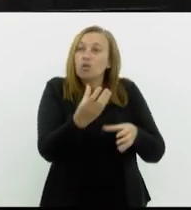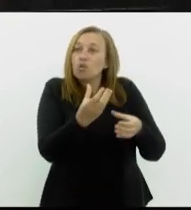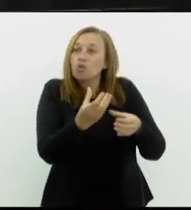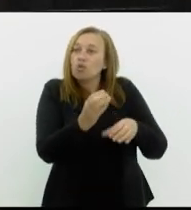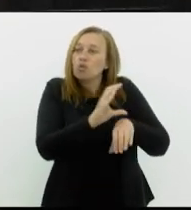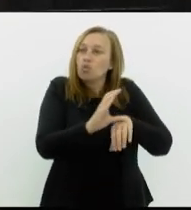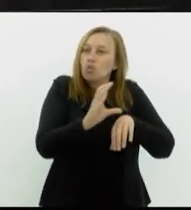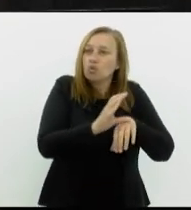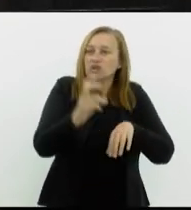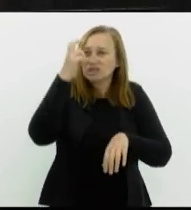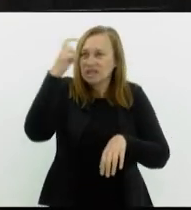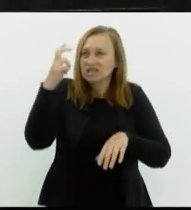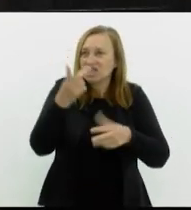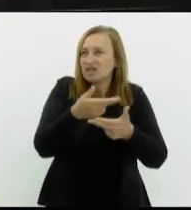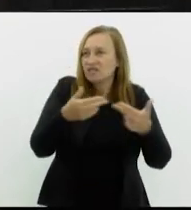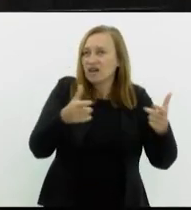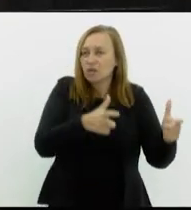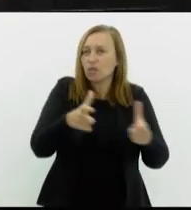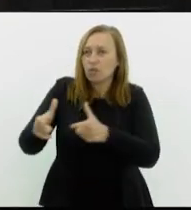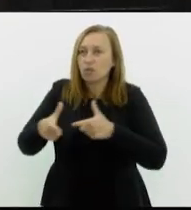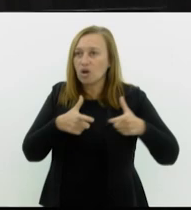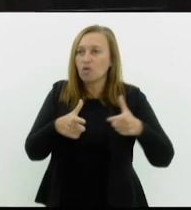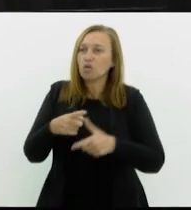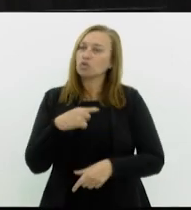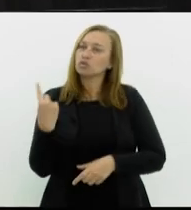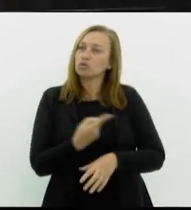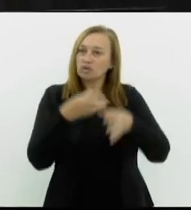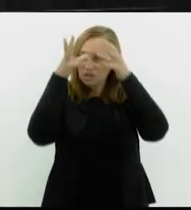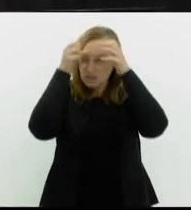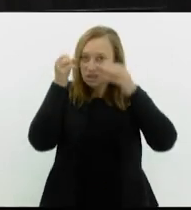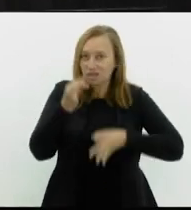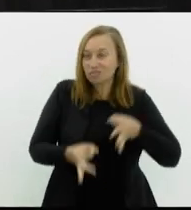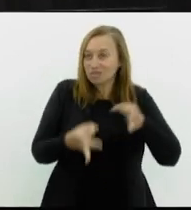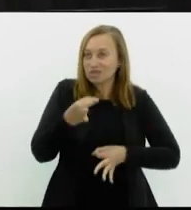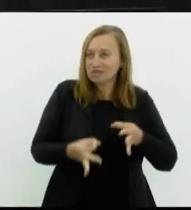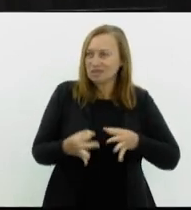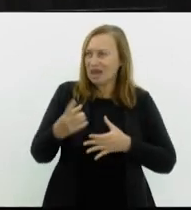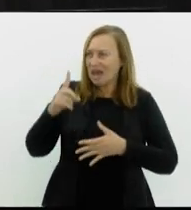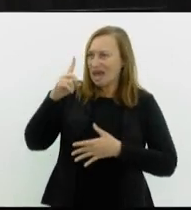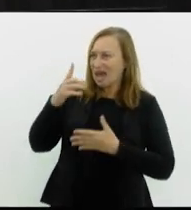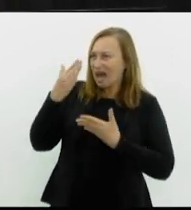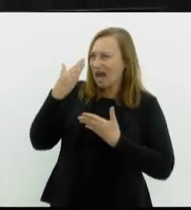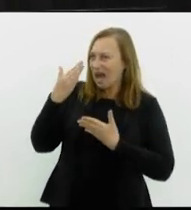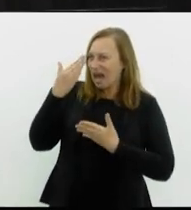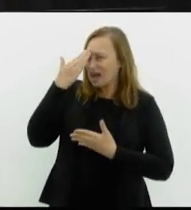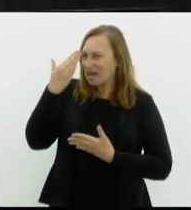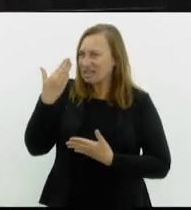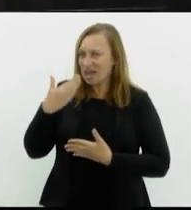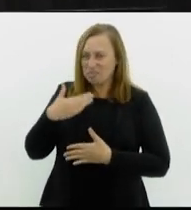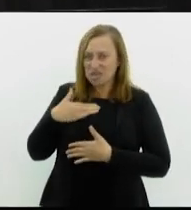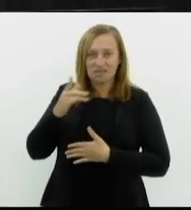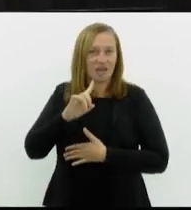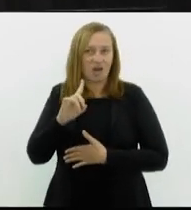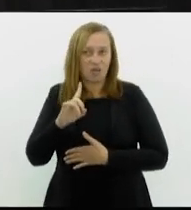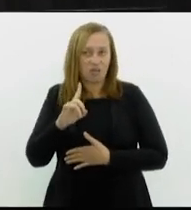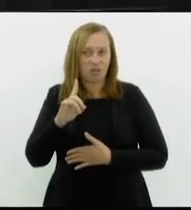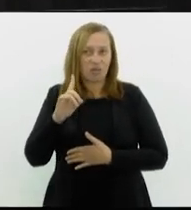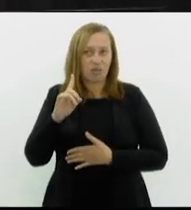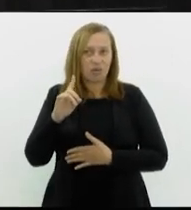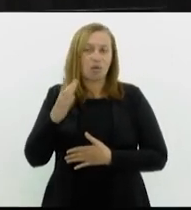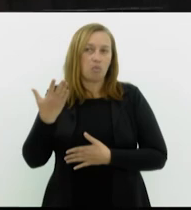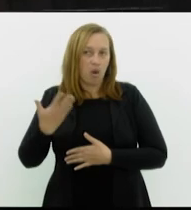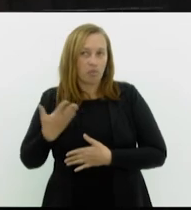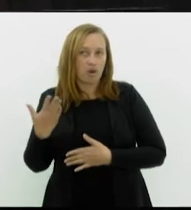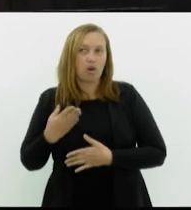em vários locais. O nosso tribunal, isso não é graças a mim, isso é graças ao Boente, meu querido